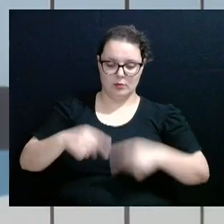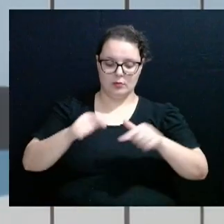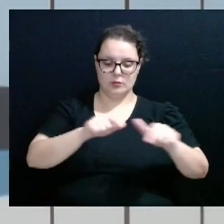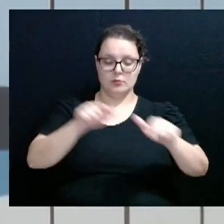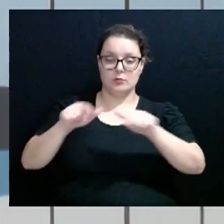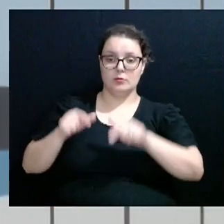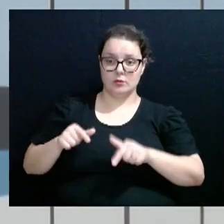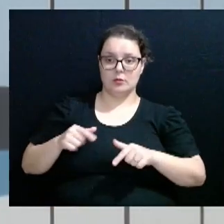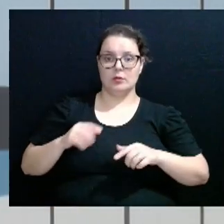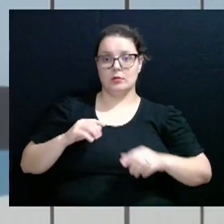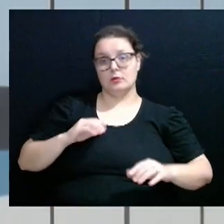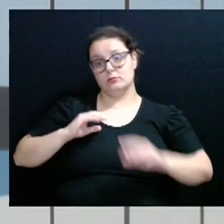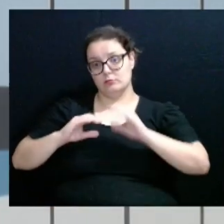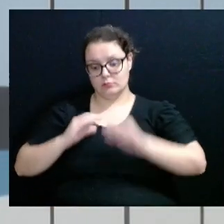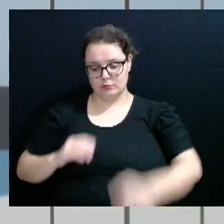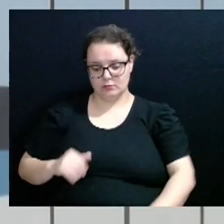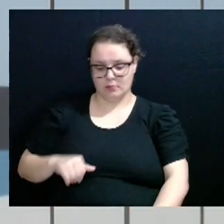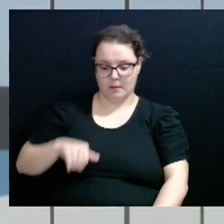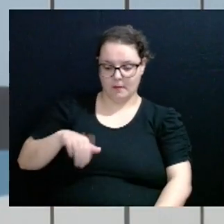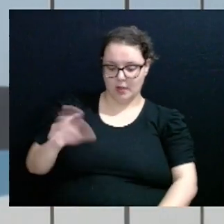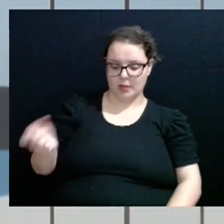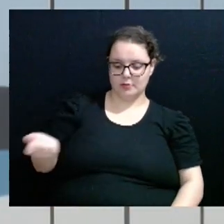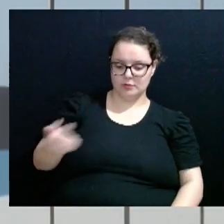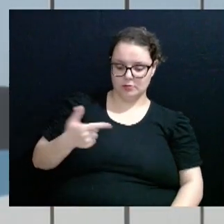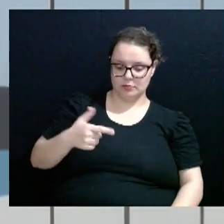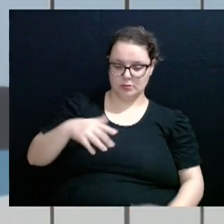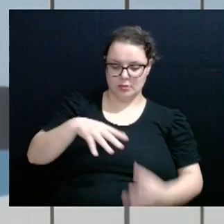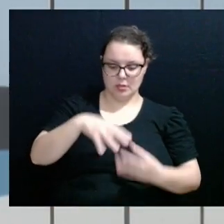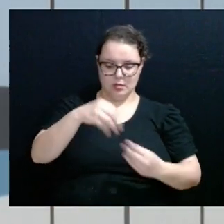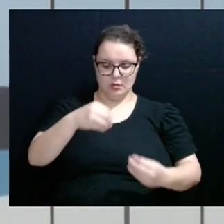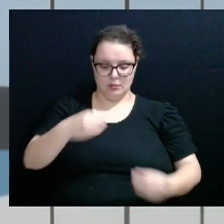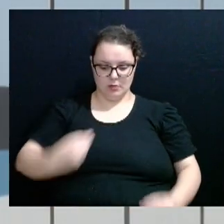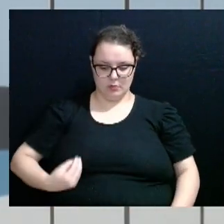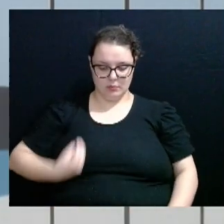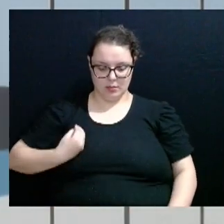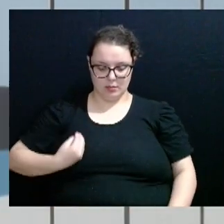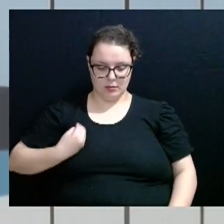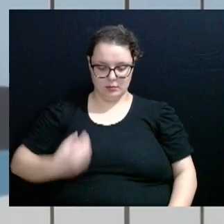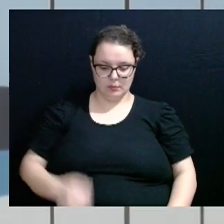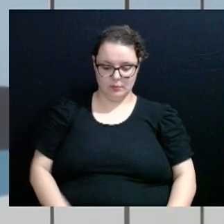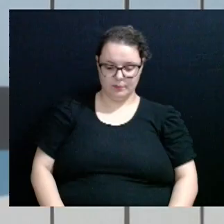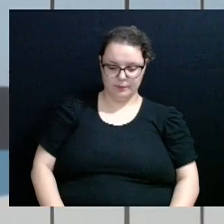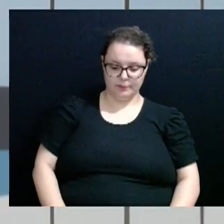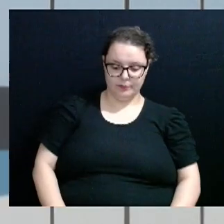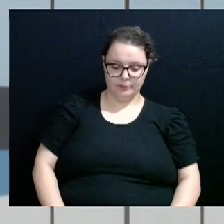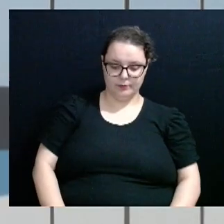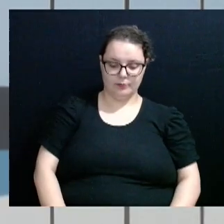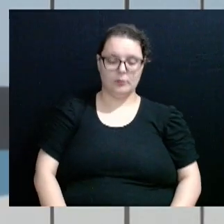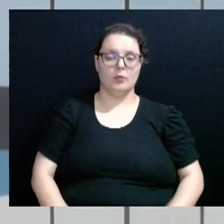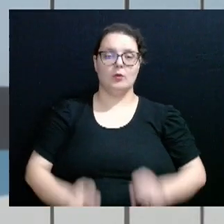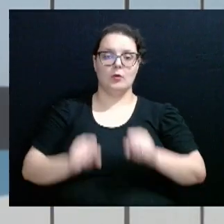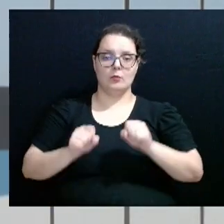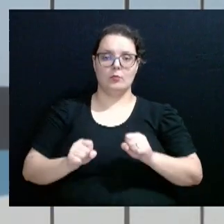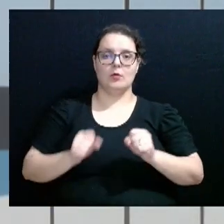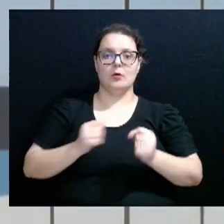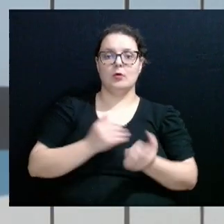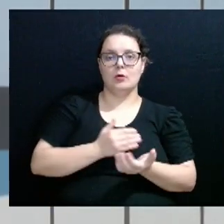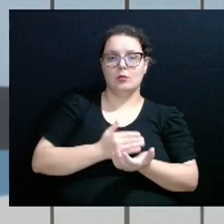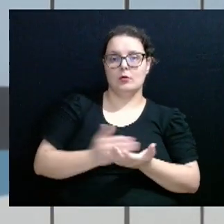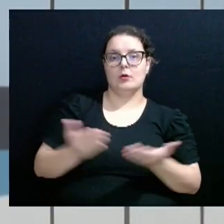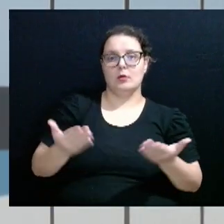Alma Preta, né? Então, a gente vê isso como um movimento muito bom que está acontecendo agora, principalmente quando a gente fala